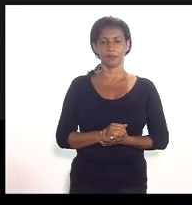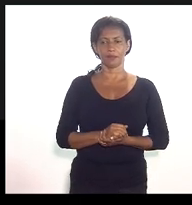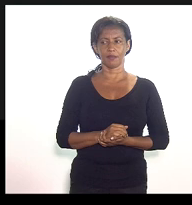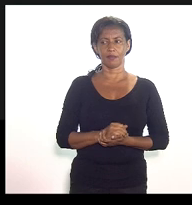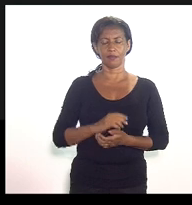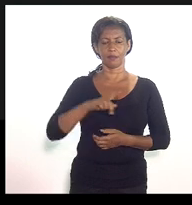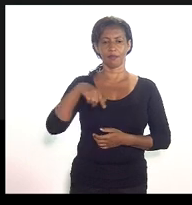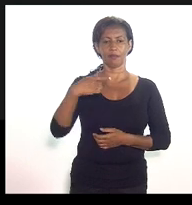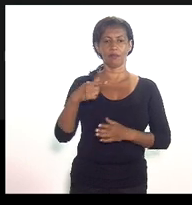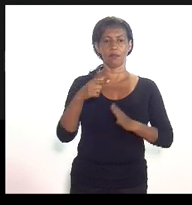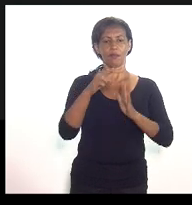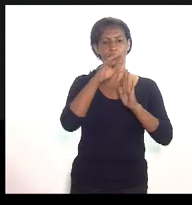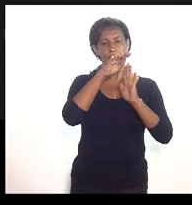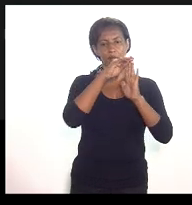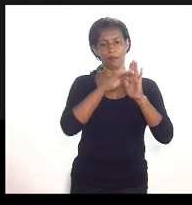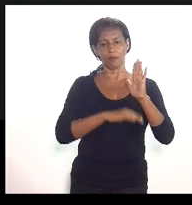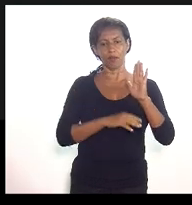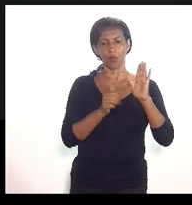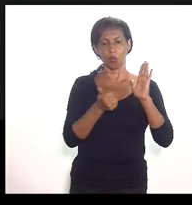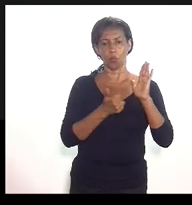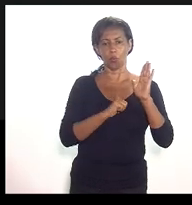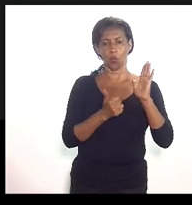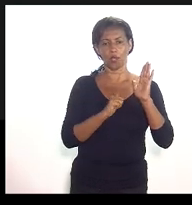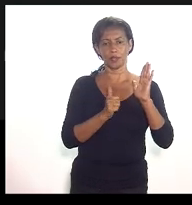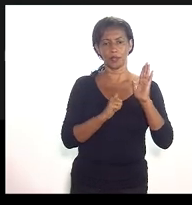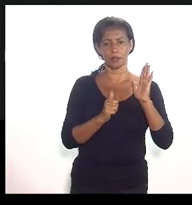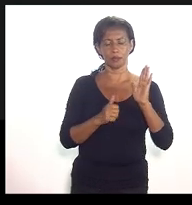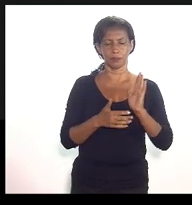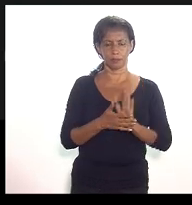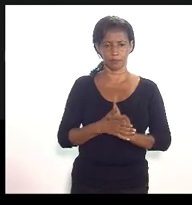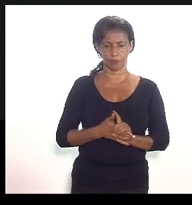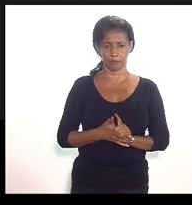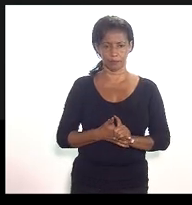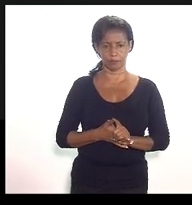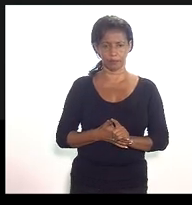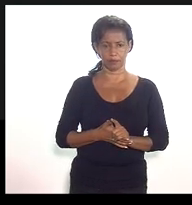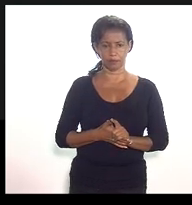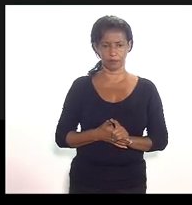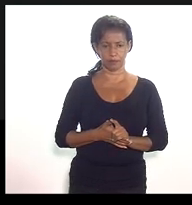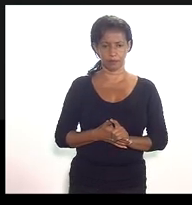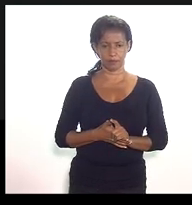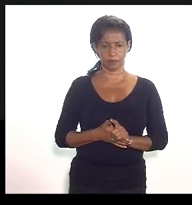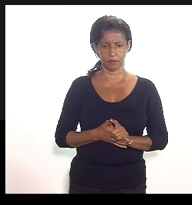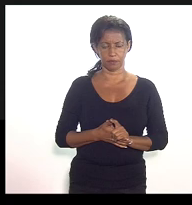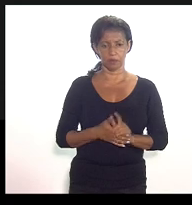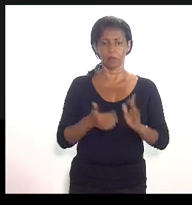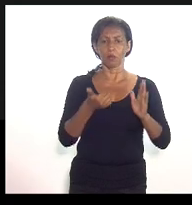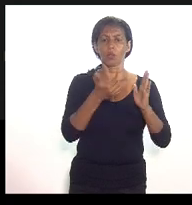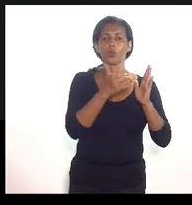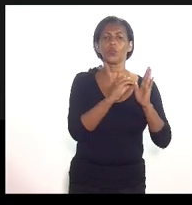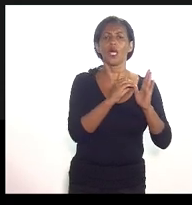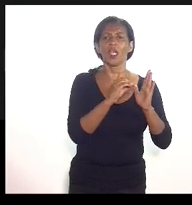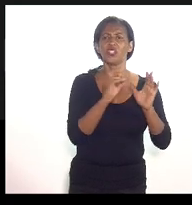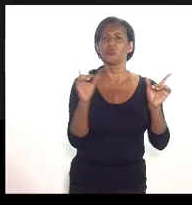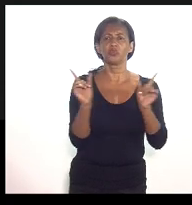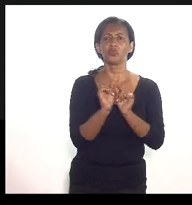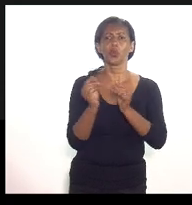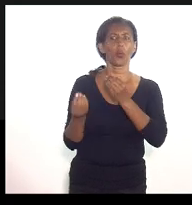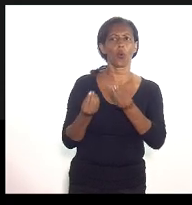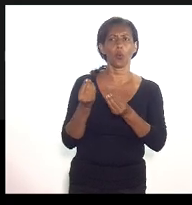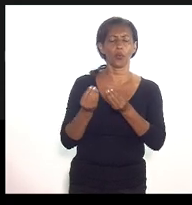11. Deputado Márcio Pacheco, deputado Valdec. Como ficou esse item? O 10